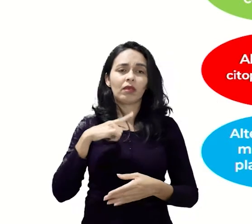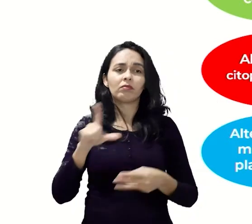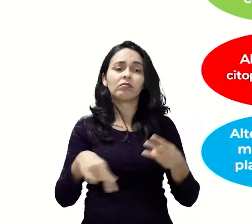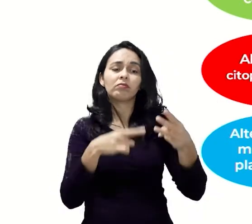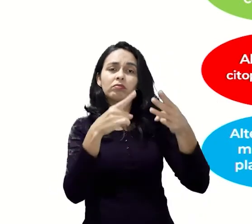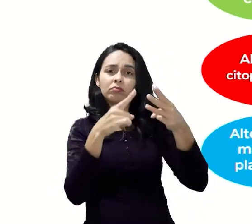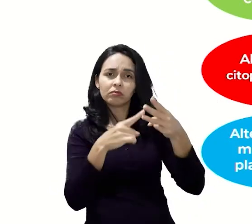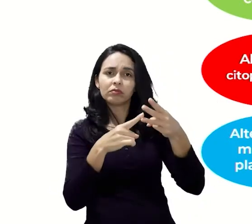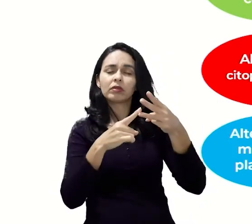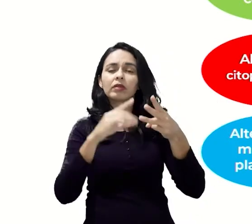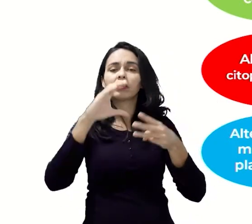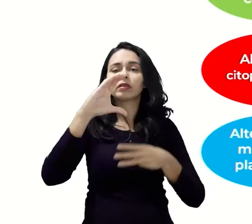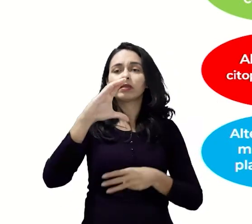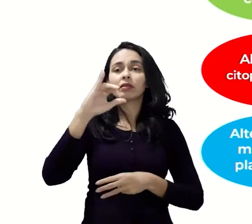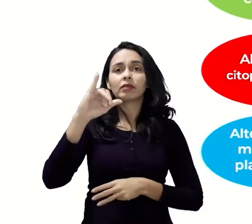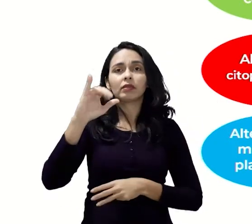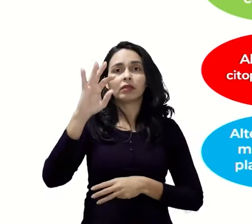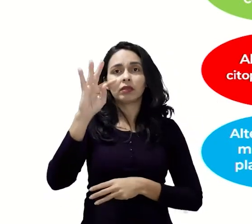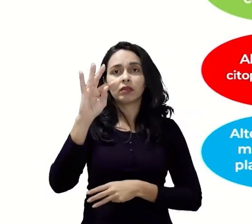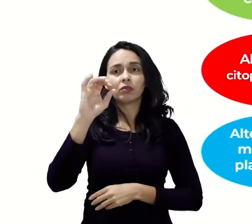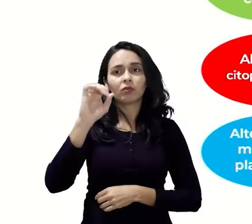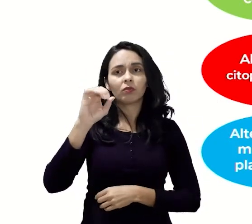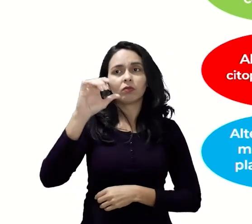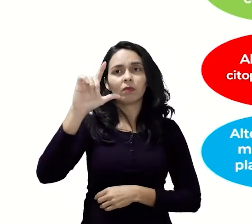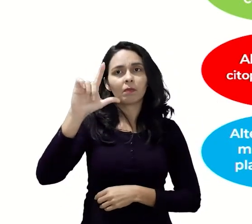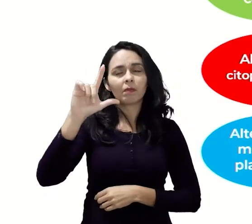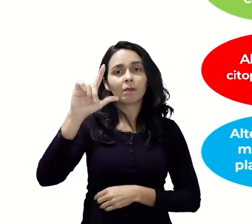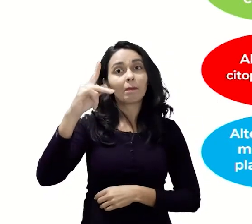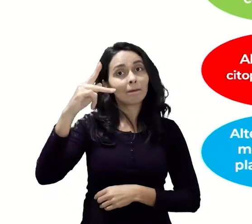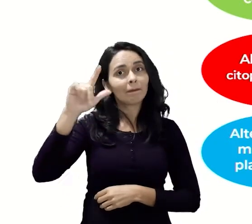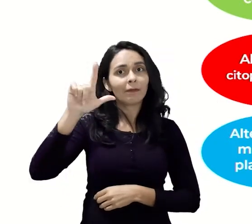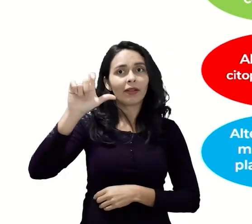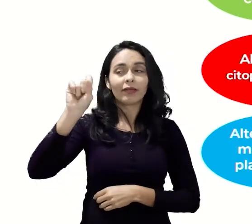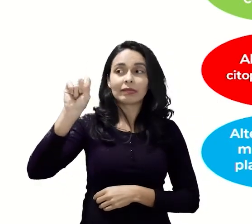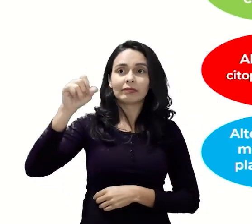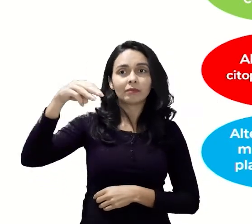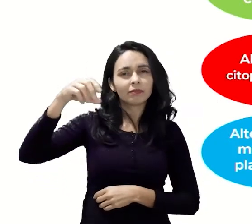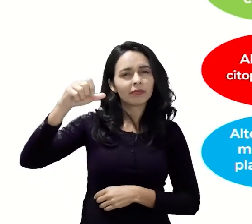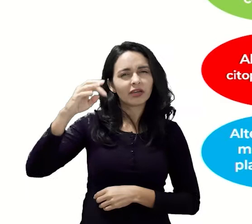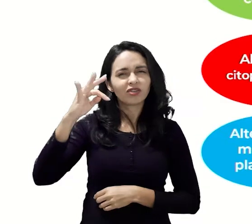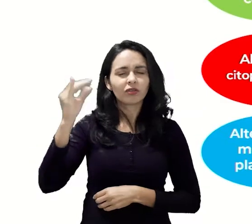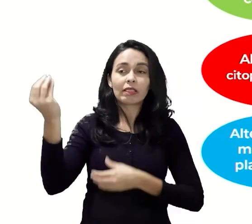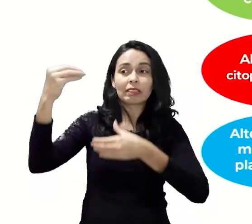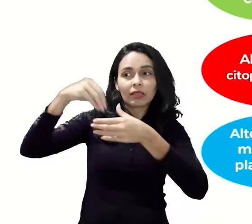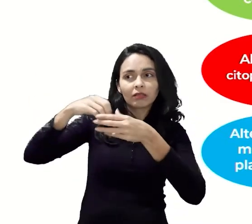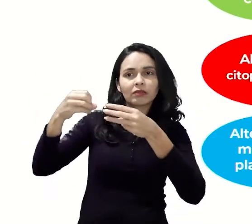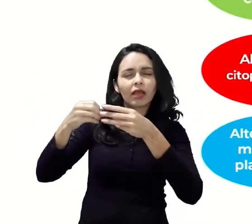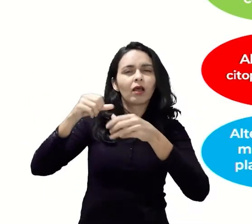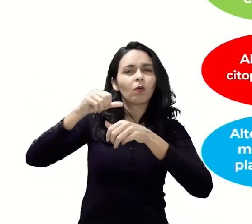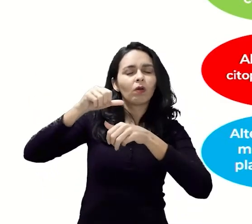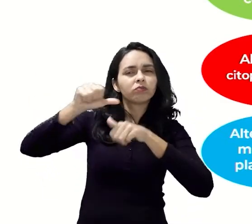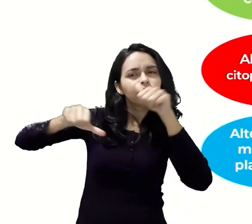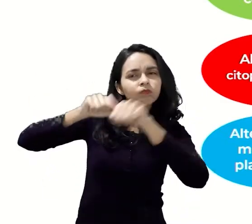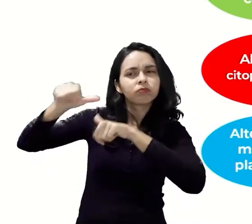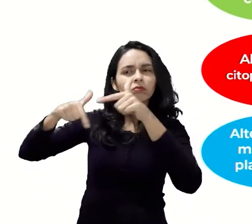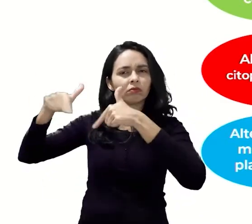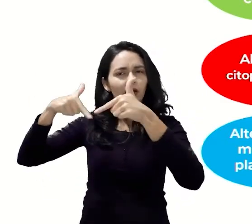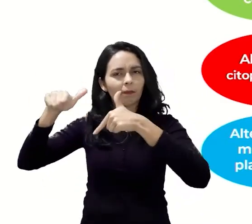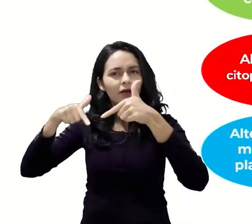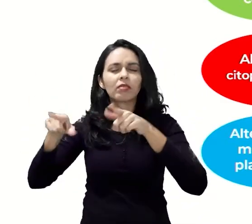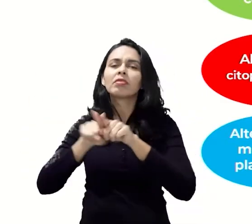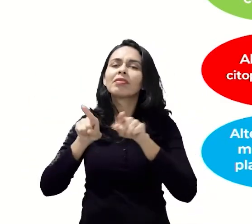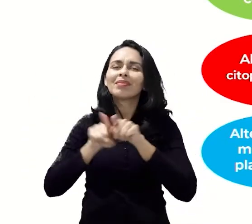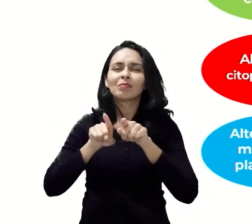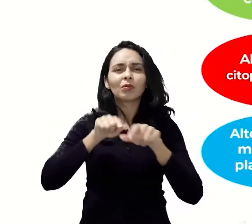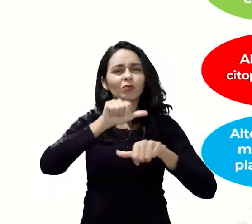as alterações citoplasmáticas ou seja como é que funciona toda dinâmica dentro da célula e também